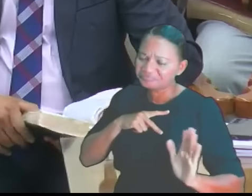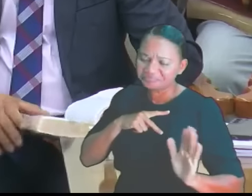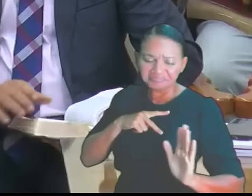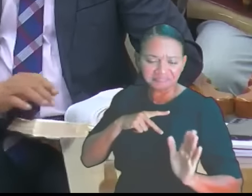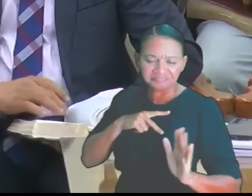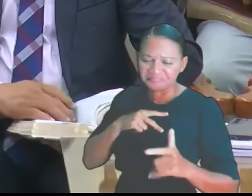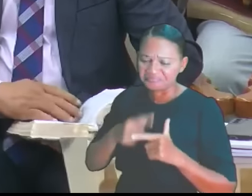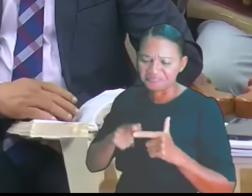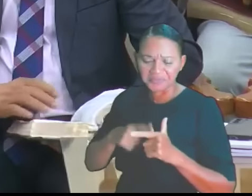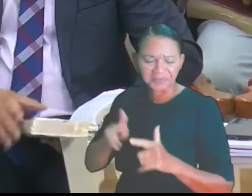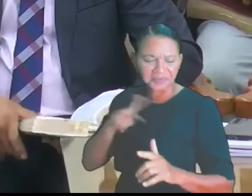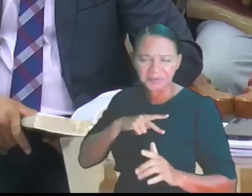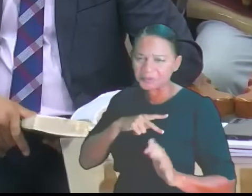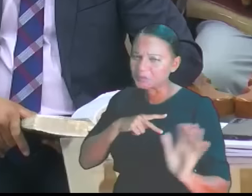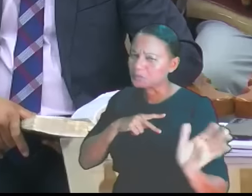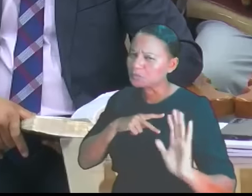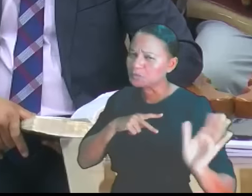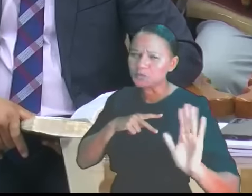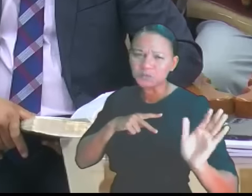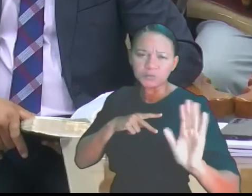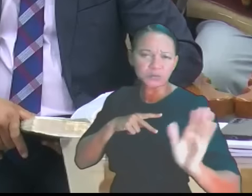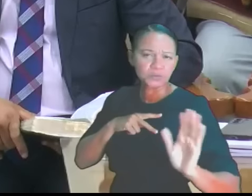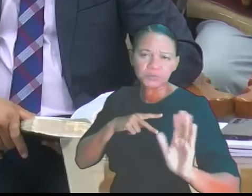Não é problema meu.